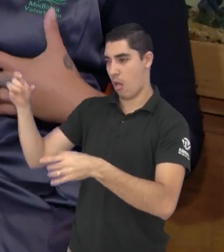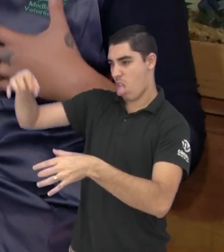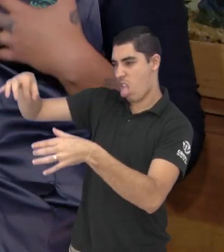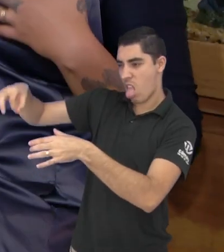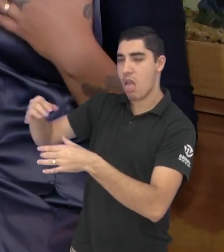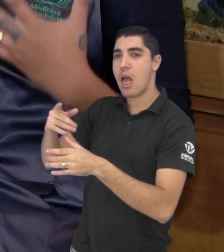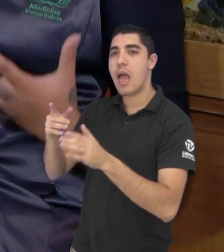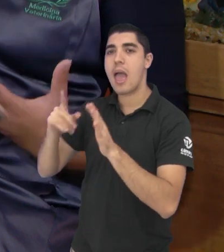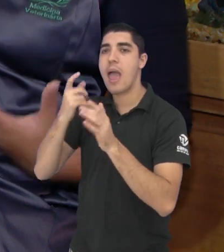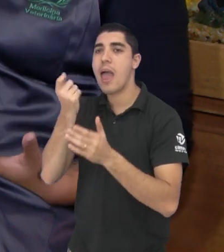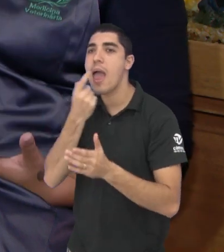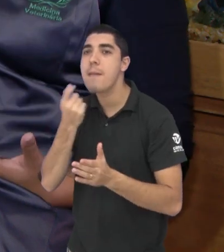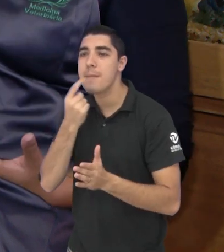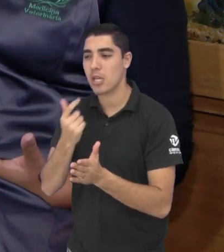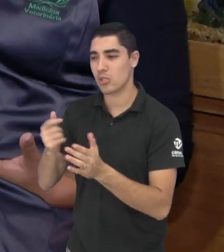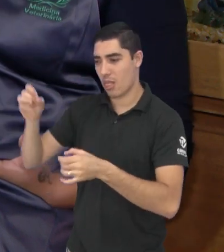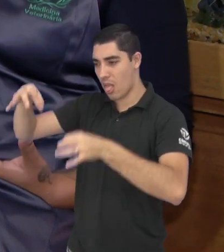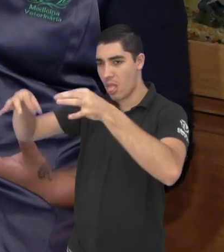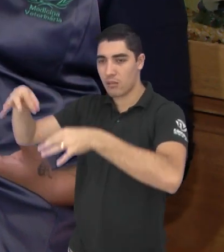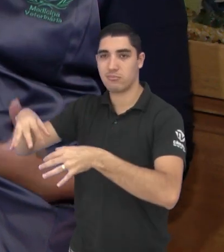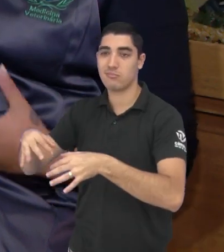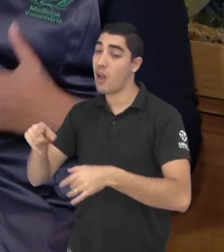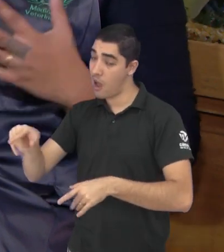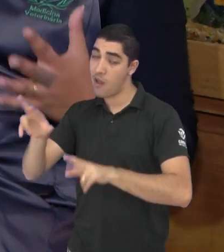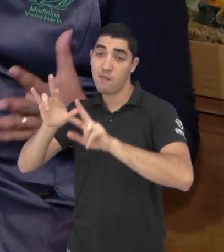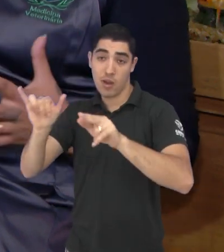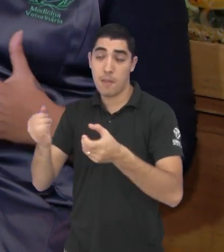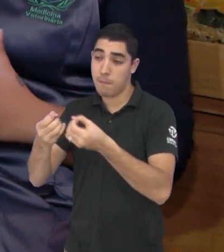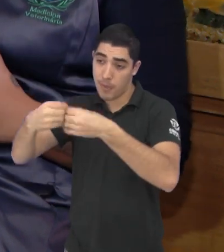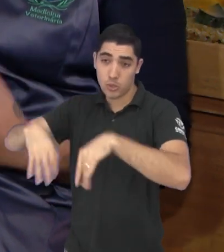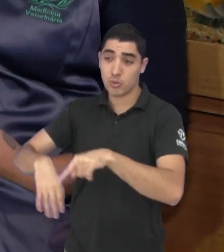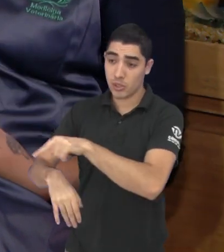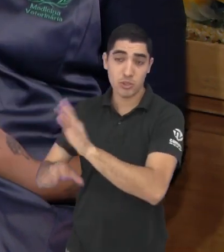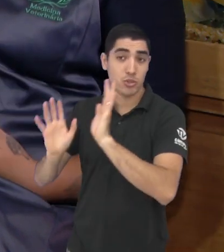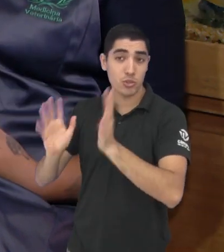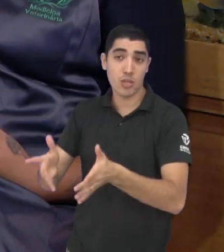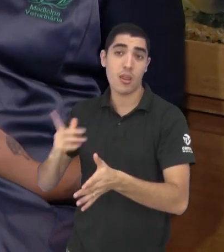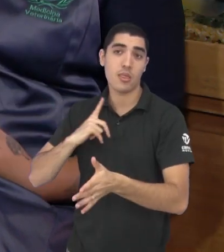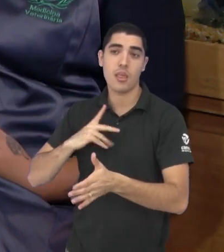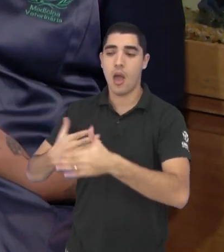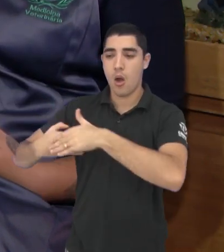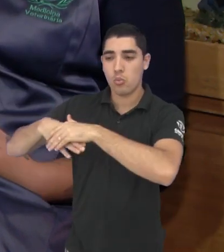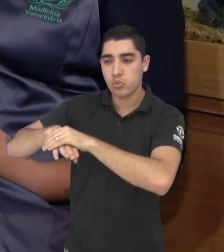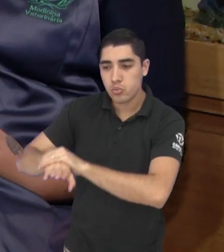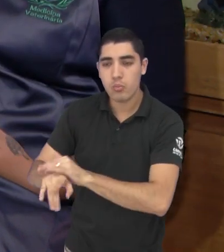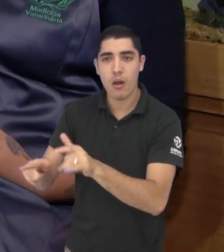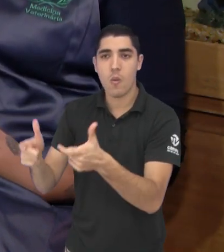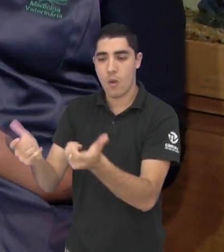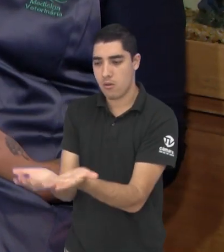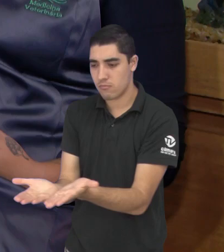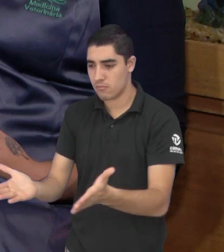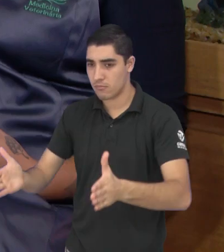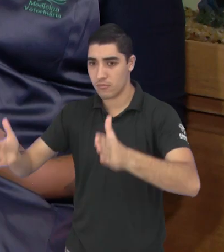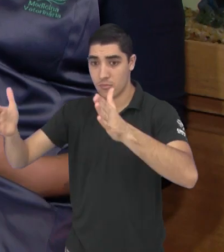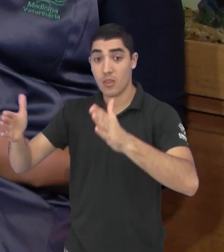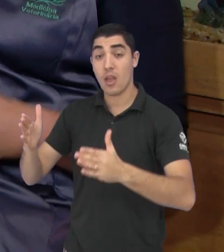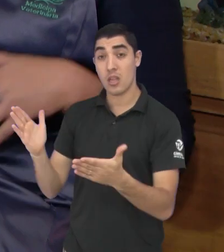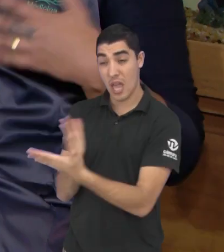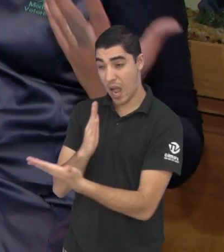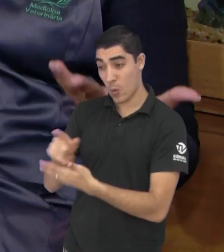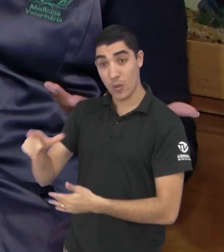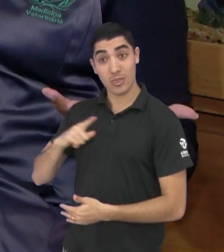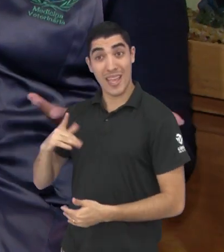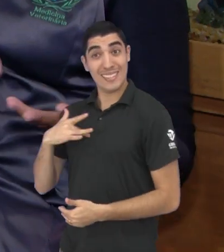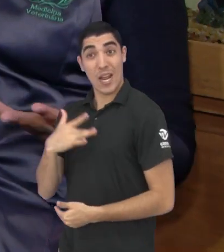vai desequilibrar aquele ambiente, né, aquele bioma ali que está já formado pelos animais, e alguns animais que